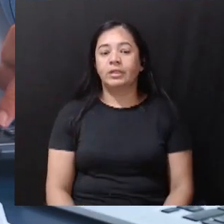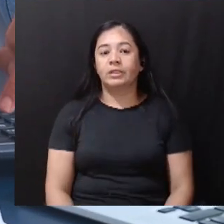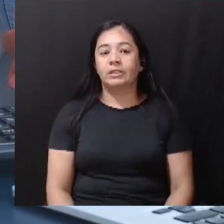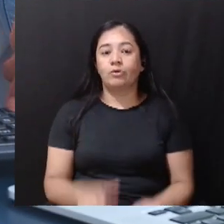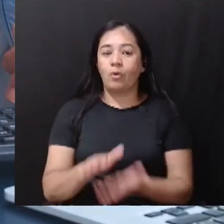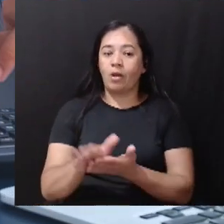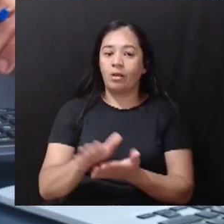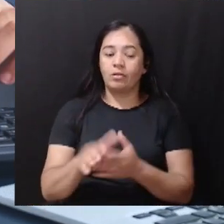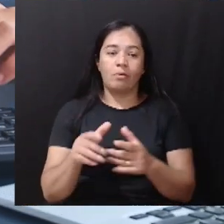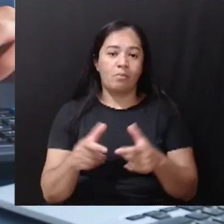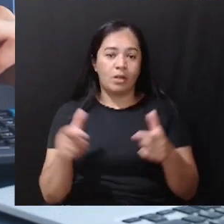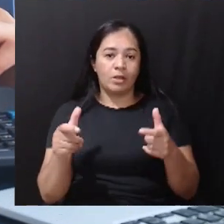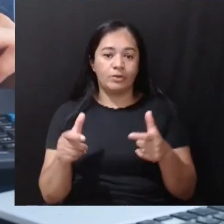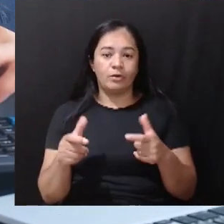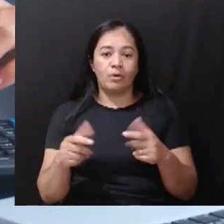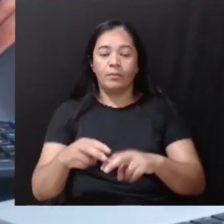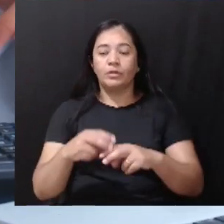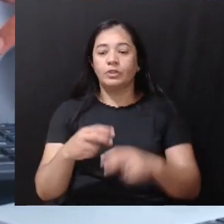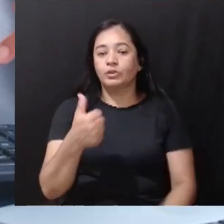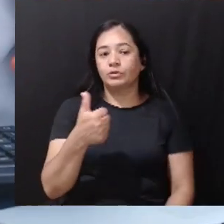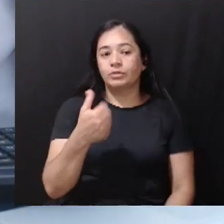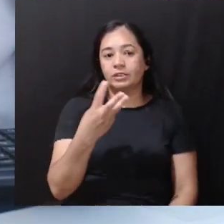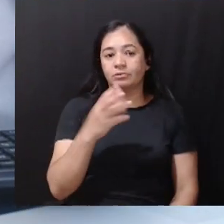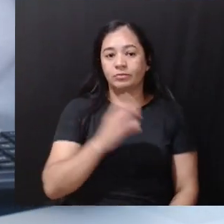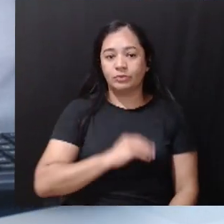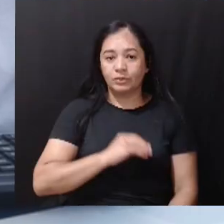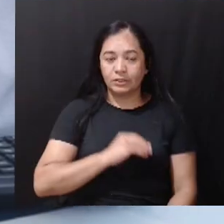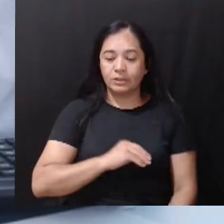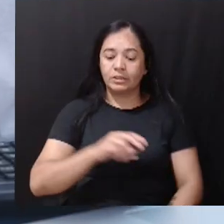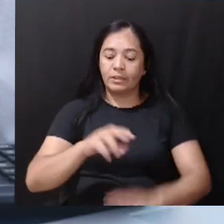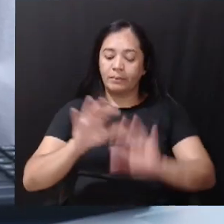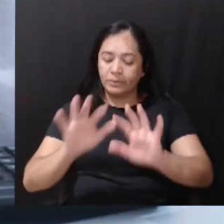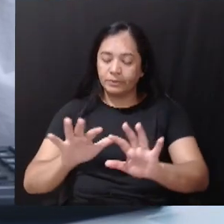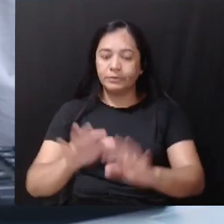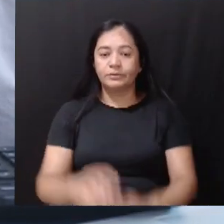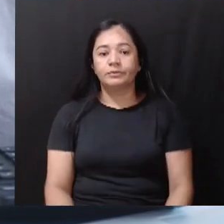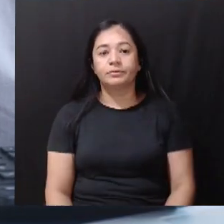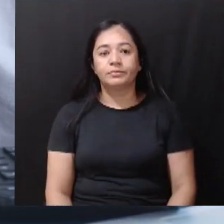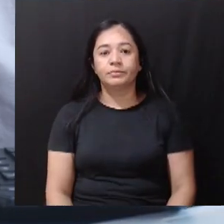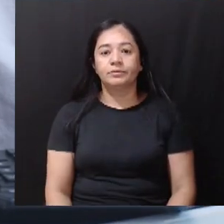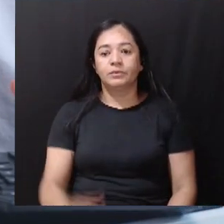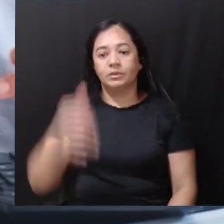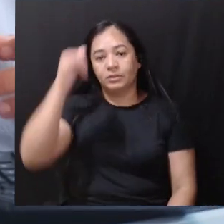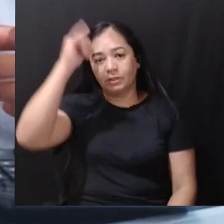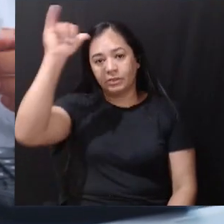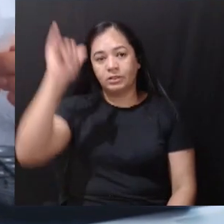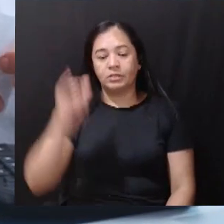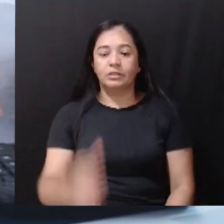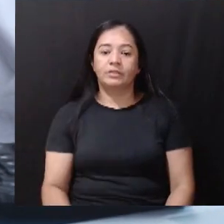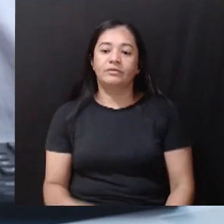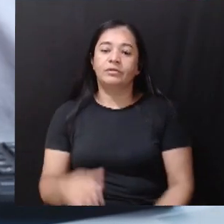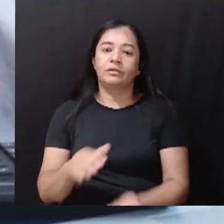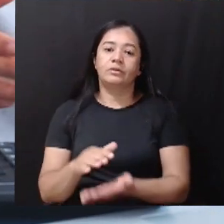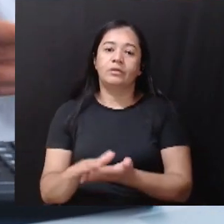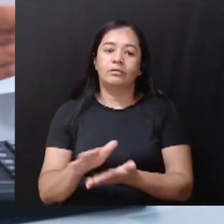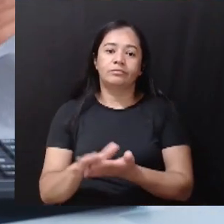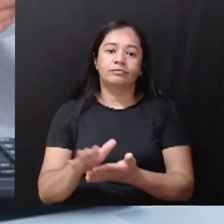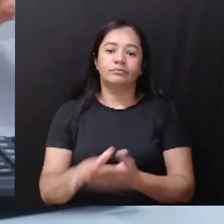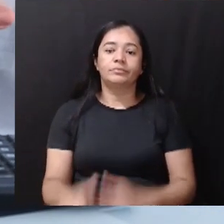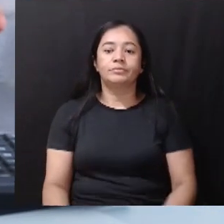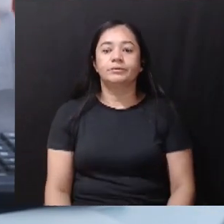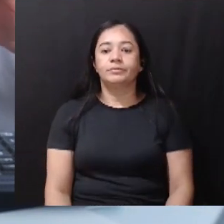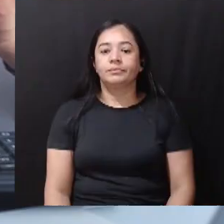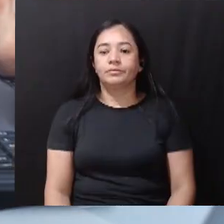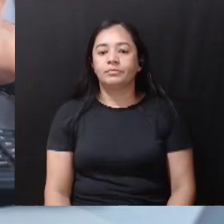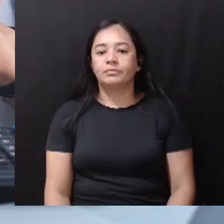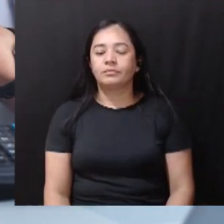que o 13º acaba servindo exatamente para isso, para que não descase o fluxo de caixa do restante do ano. Isso que eu ia falar, né?